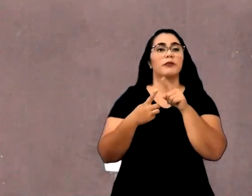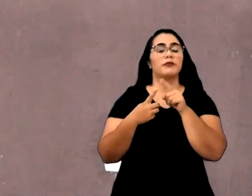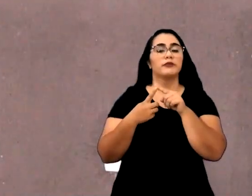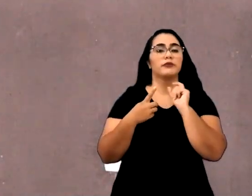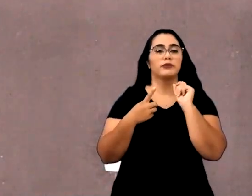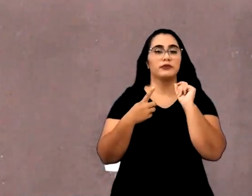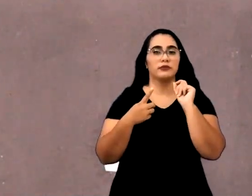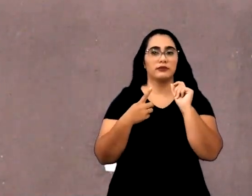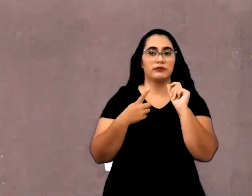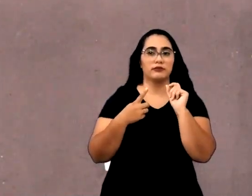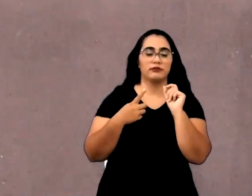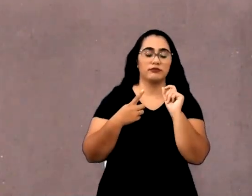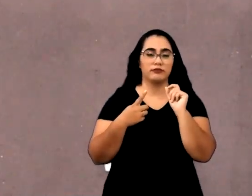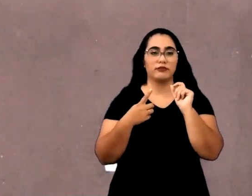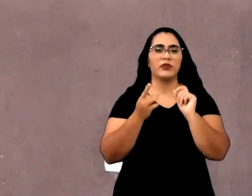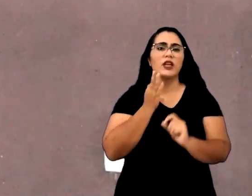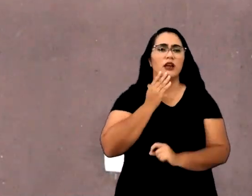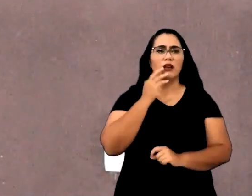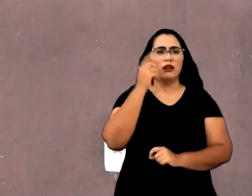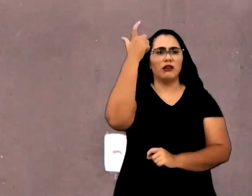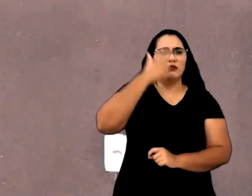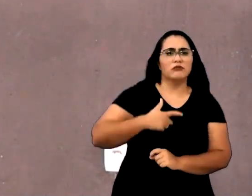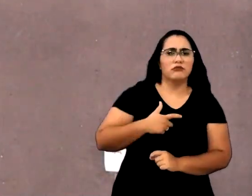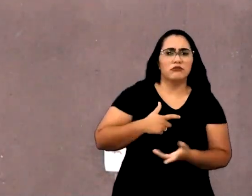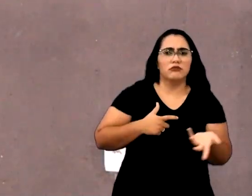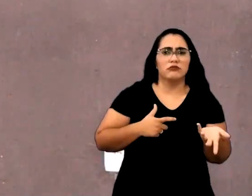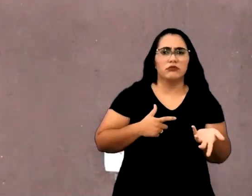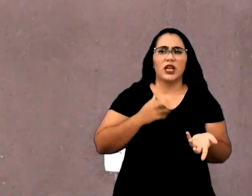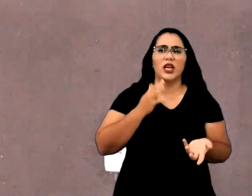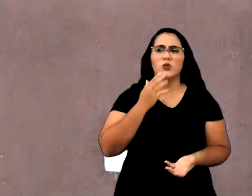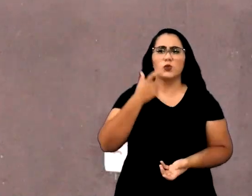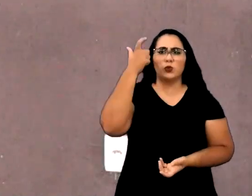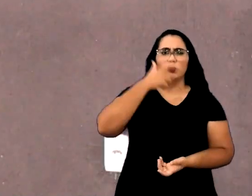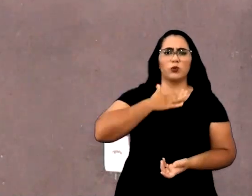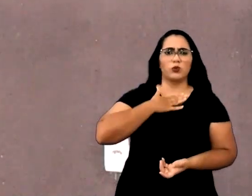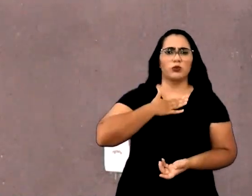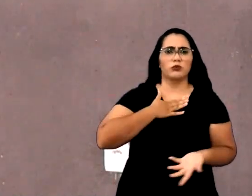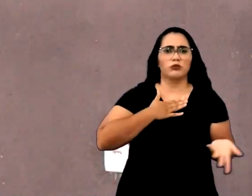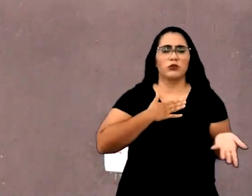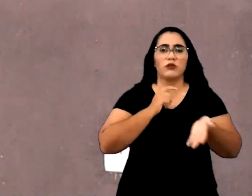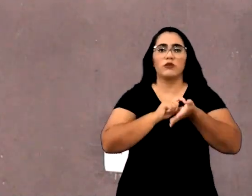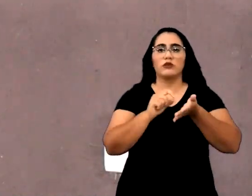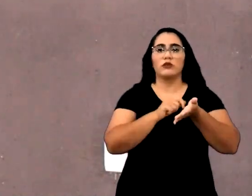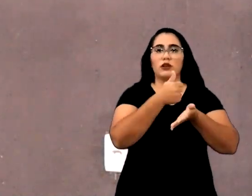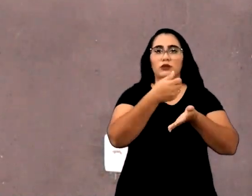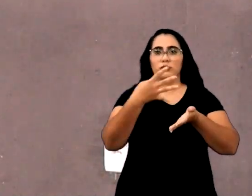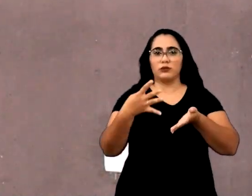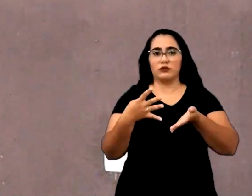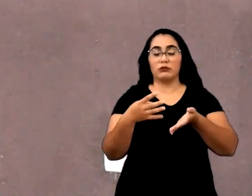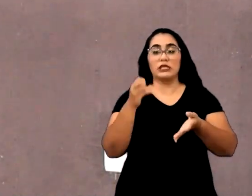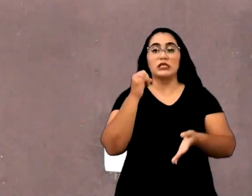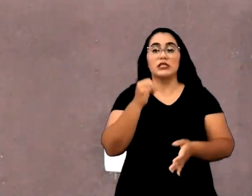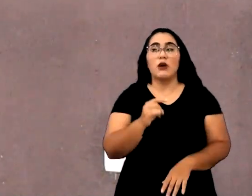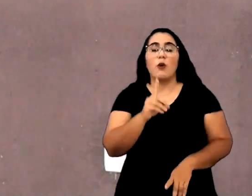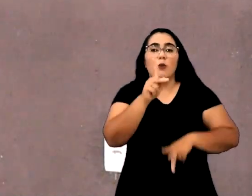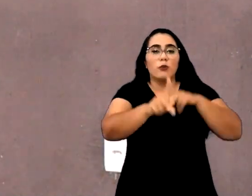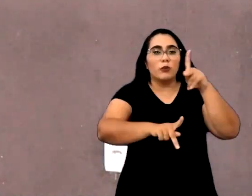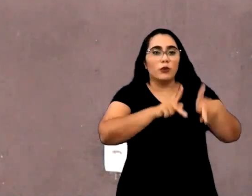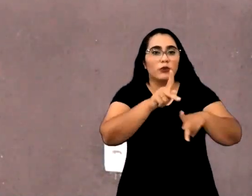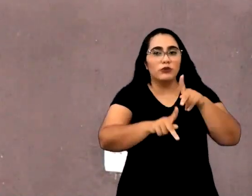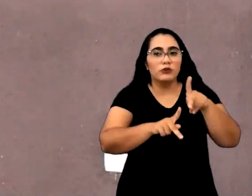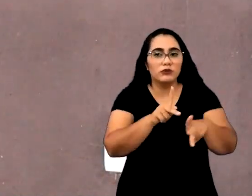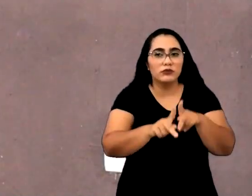que a gente vê aqui, quem somos? No versículo 14 diz assim, se o meu povo, que